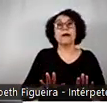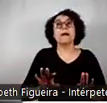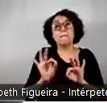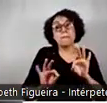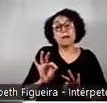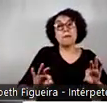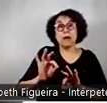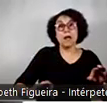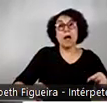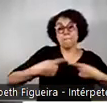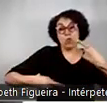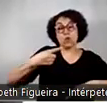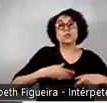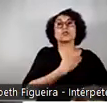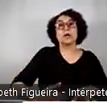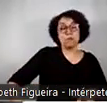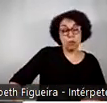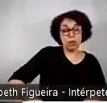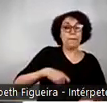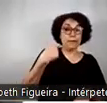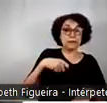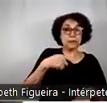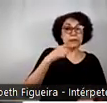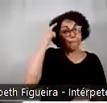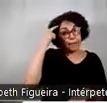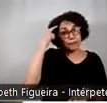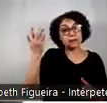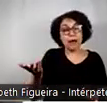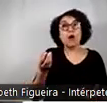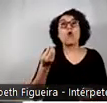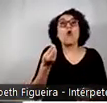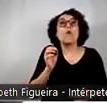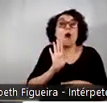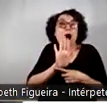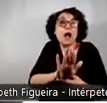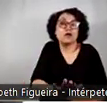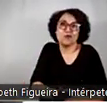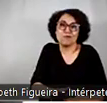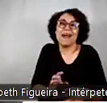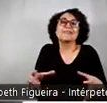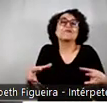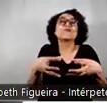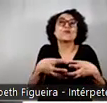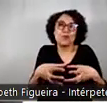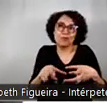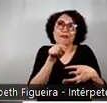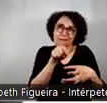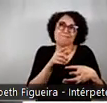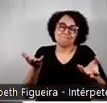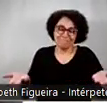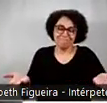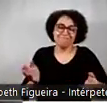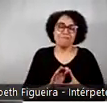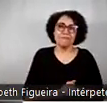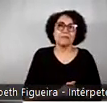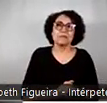a proteção social dessas pessoas. E aí é o bom trazer uma diferenciação, né, que todo refugiado é um migrante,